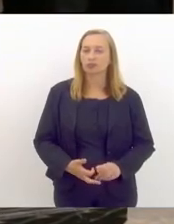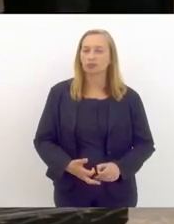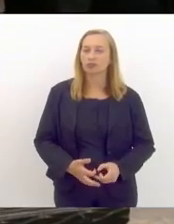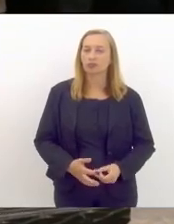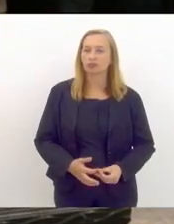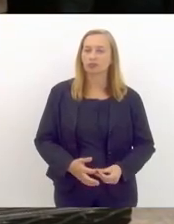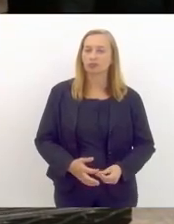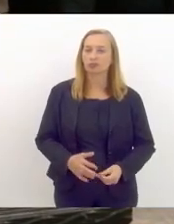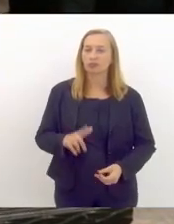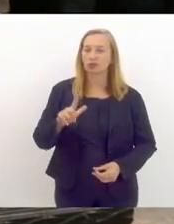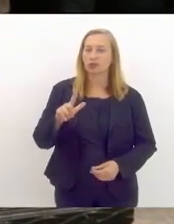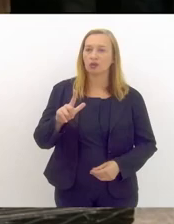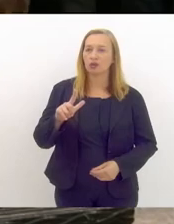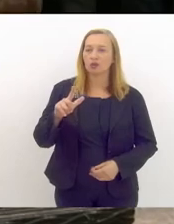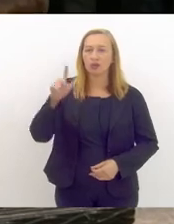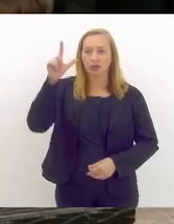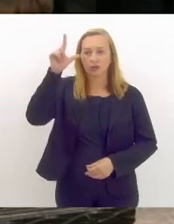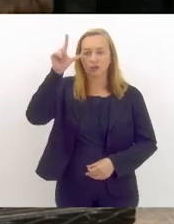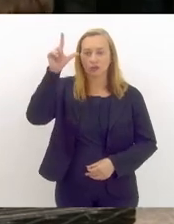Lucinha.